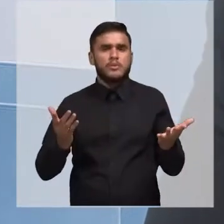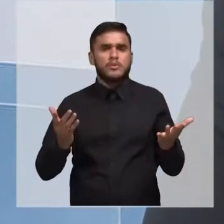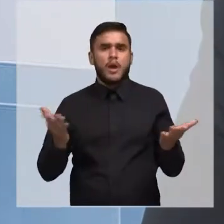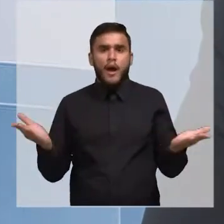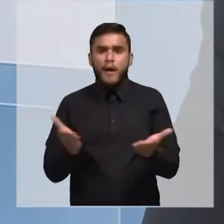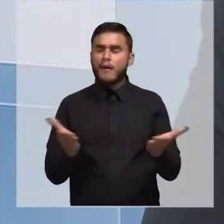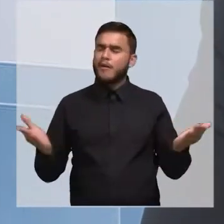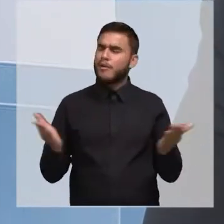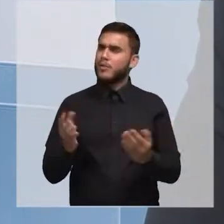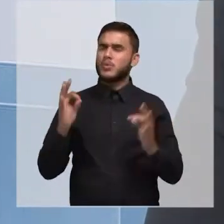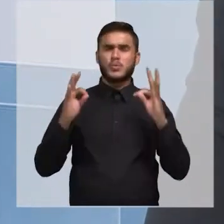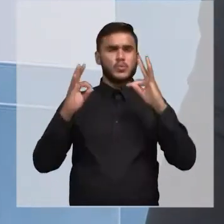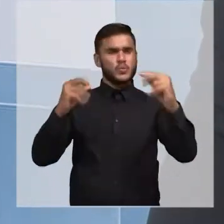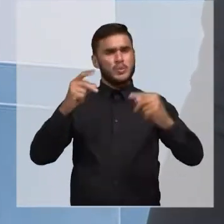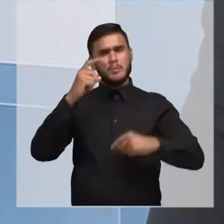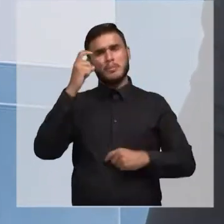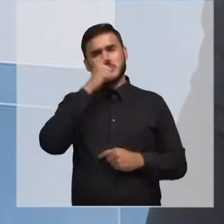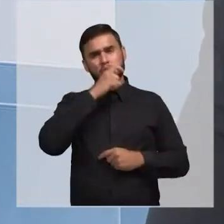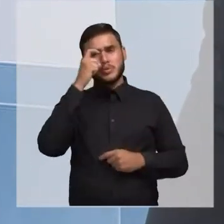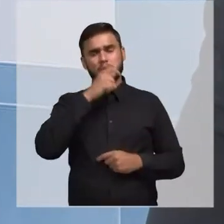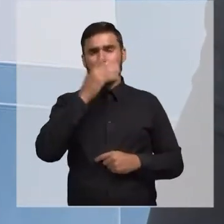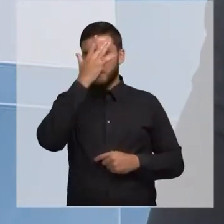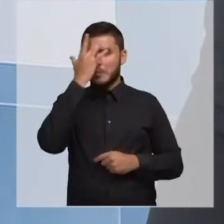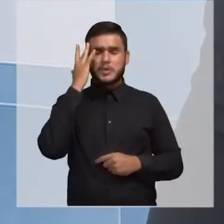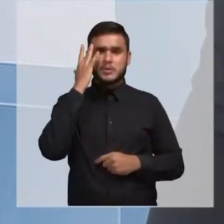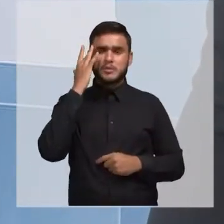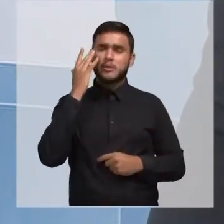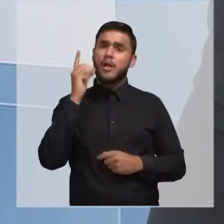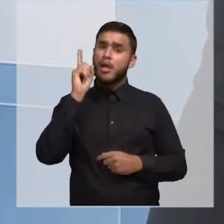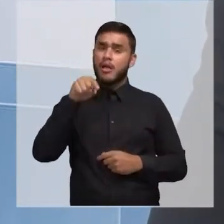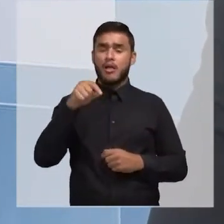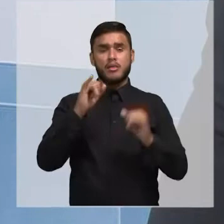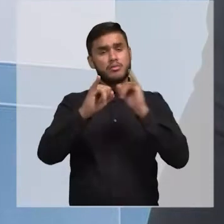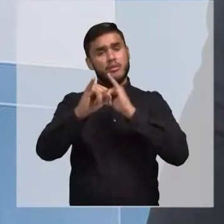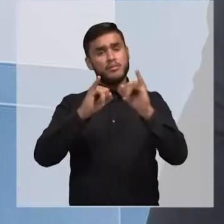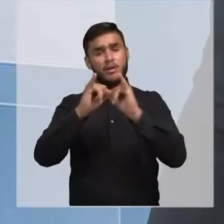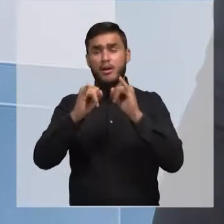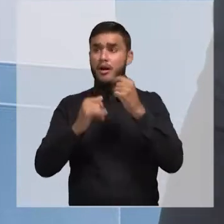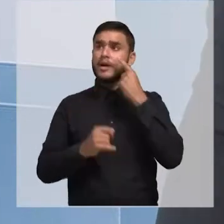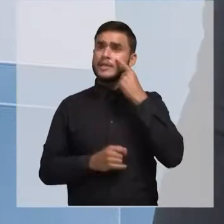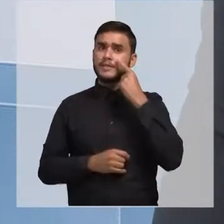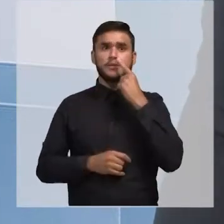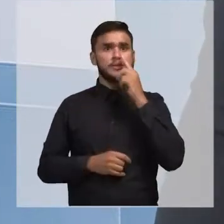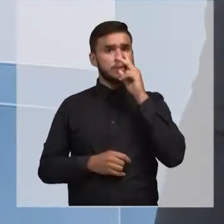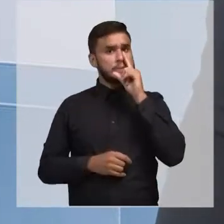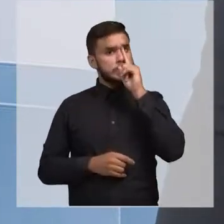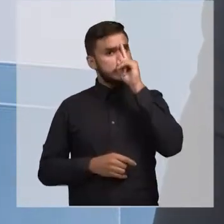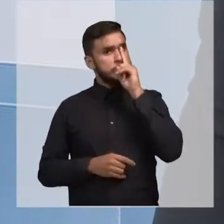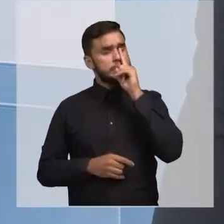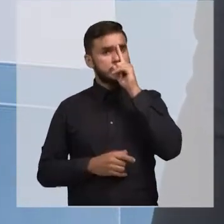de mentira, de seguidores, de mentira, toda espécie na internet é muito grave, porque as pessoas